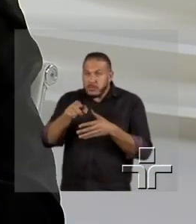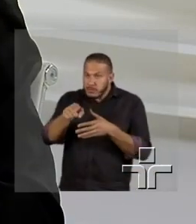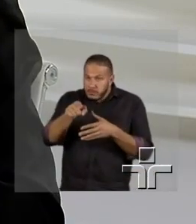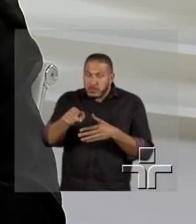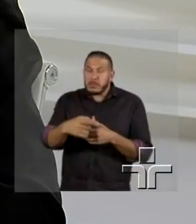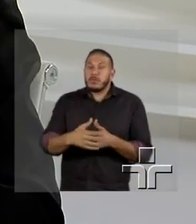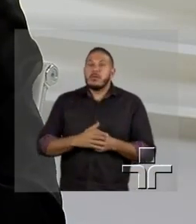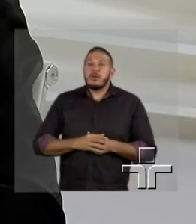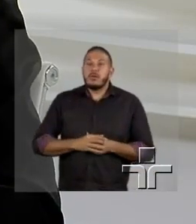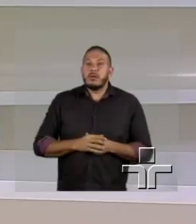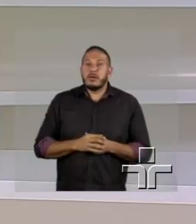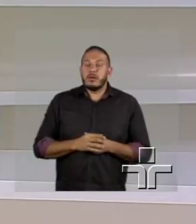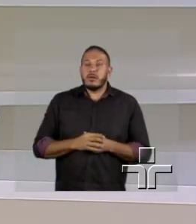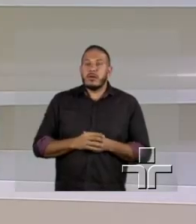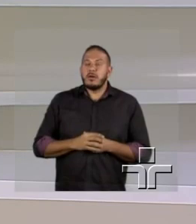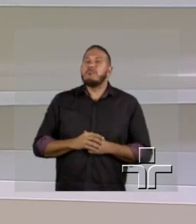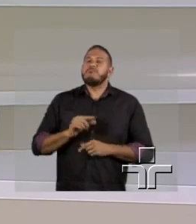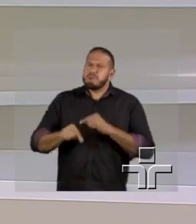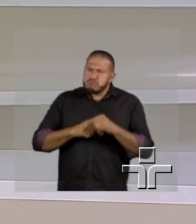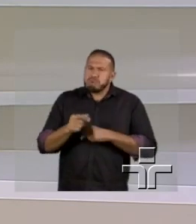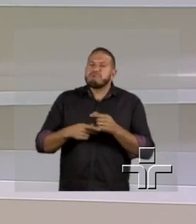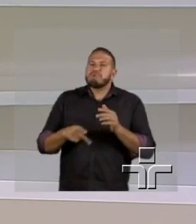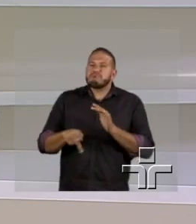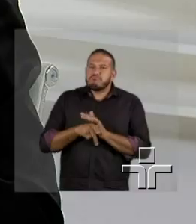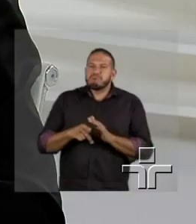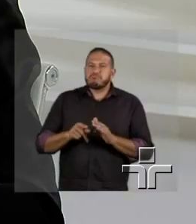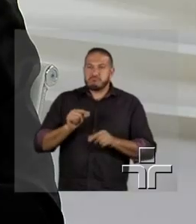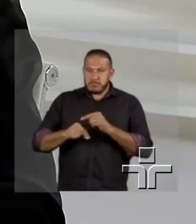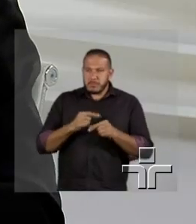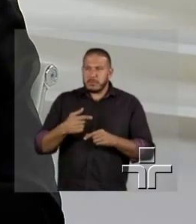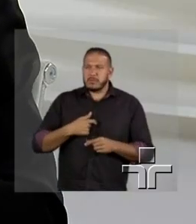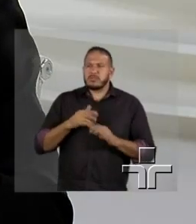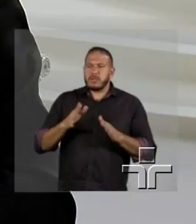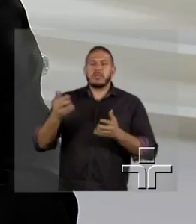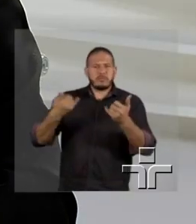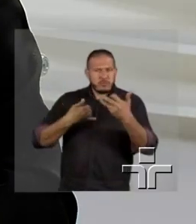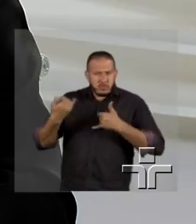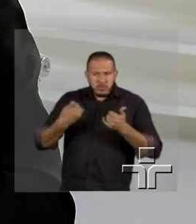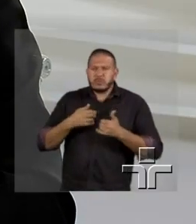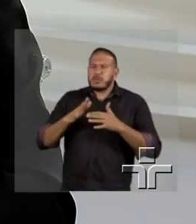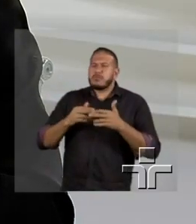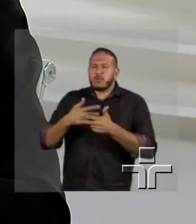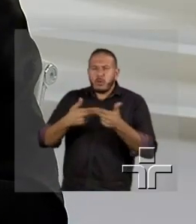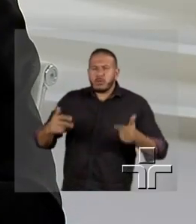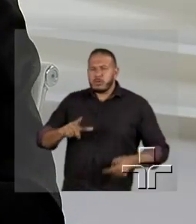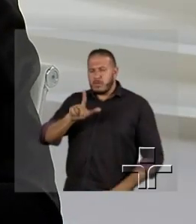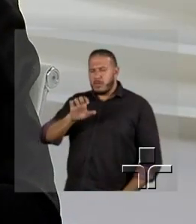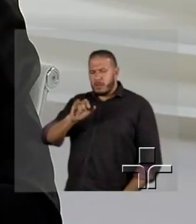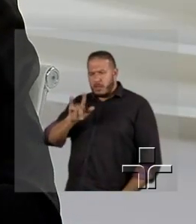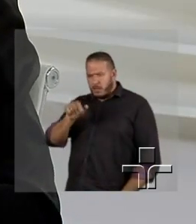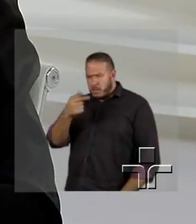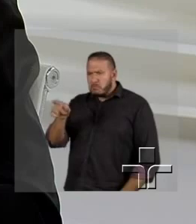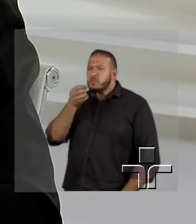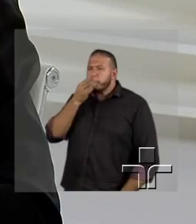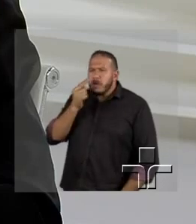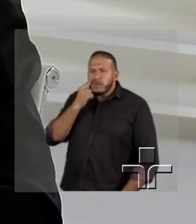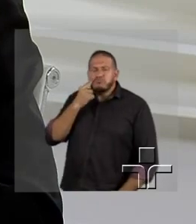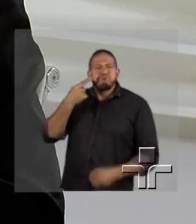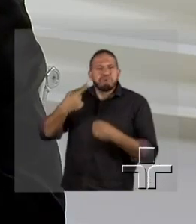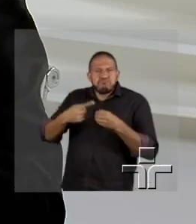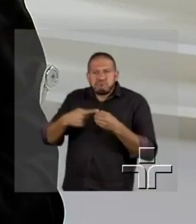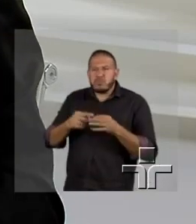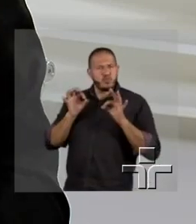aprovado. O Congresso está fazendo um trabalho normal. Né? O Congresso que é tão criticado, em tudo que é lugar do mundo também, o